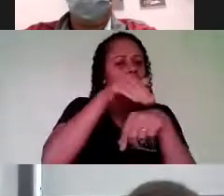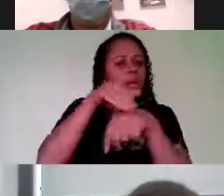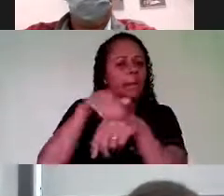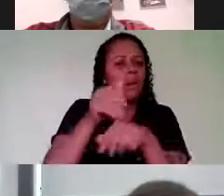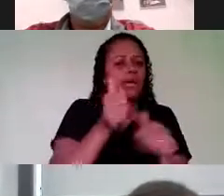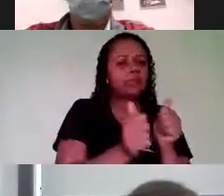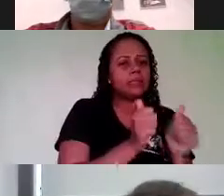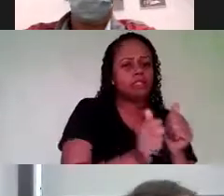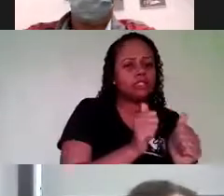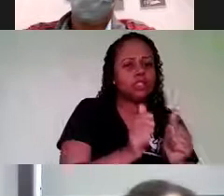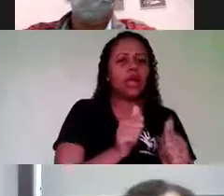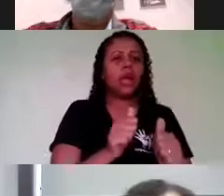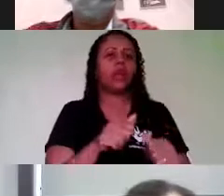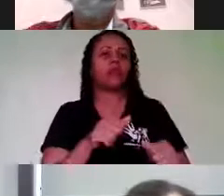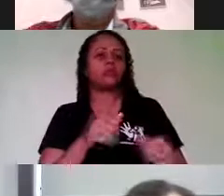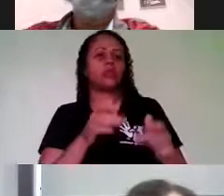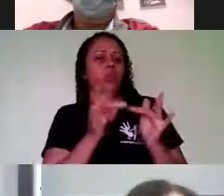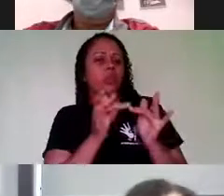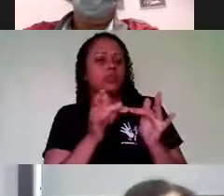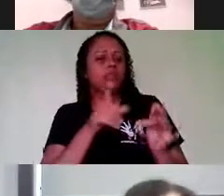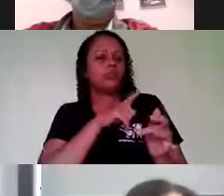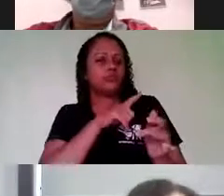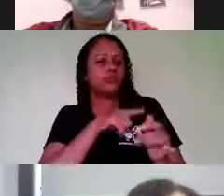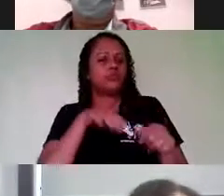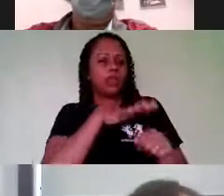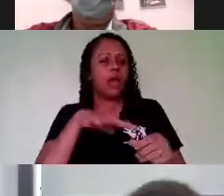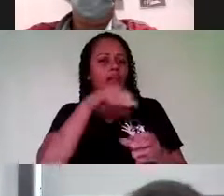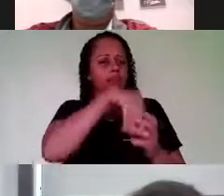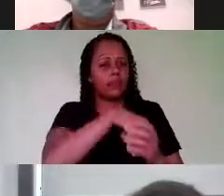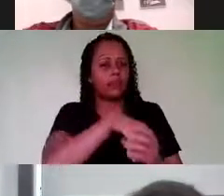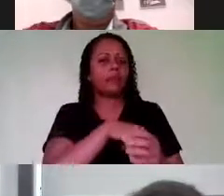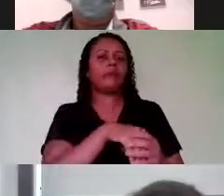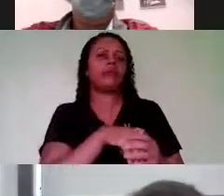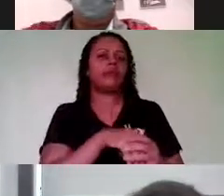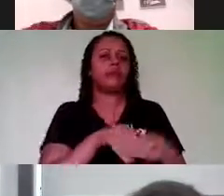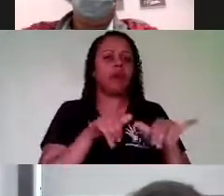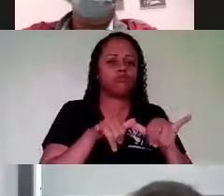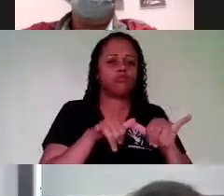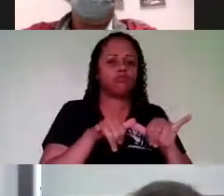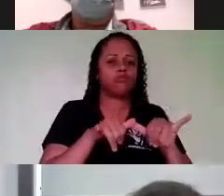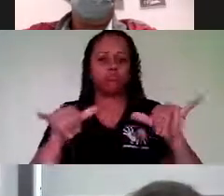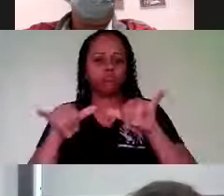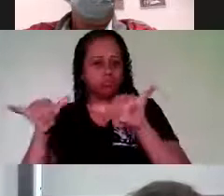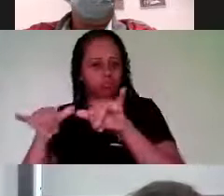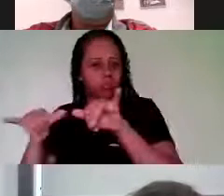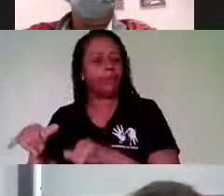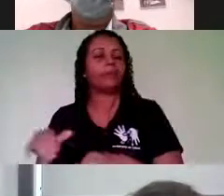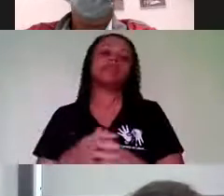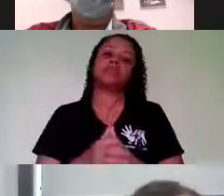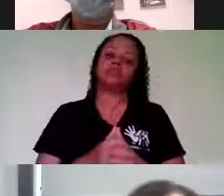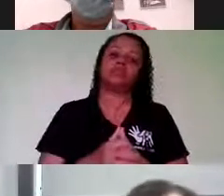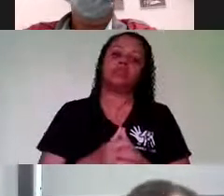nós, a partir dos contatos que a gente tinha, né, dentro da área sindical, e foi se formando redes, né? Então, pelo